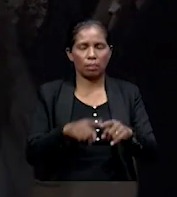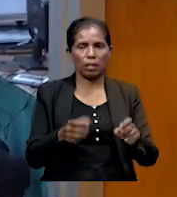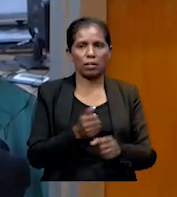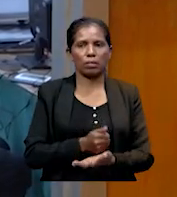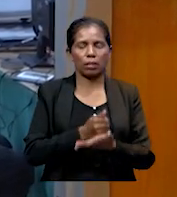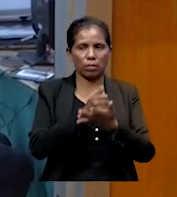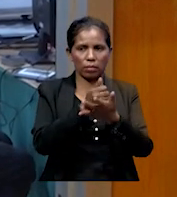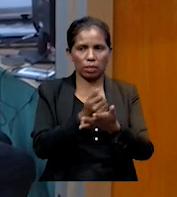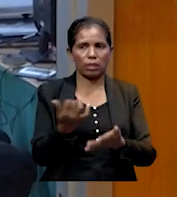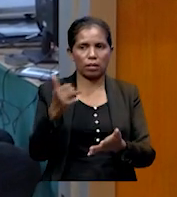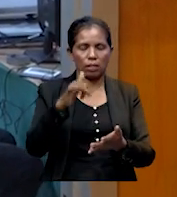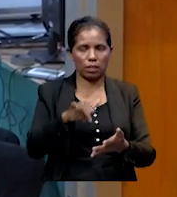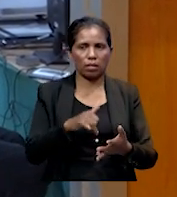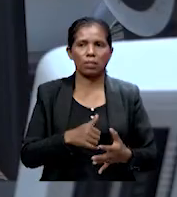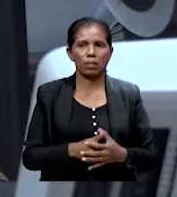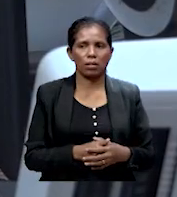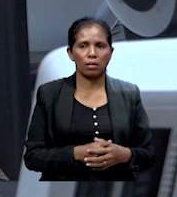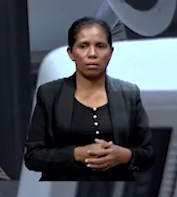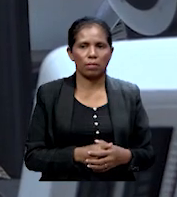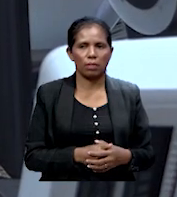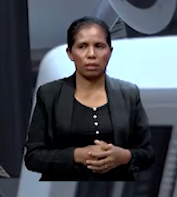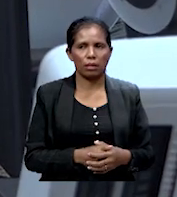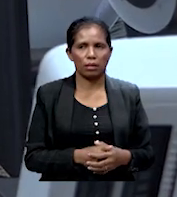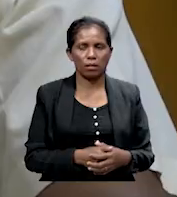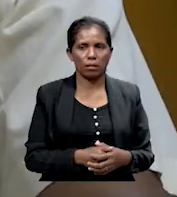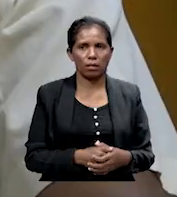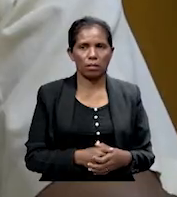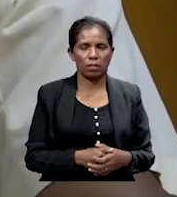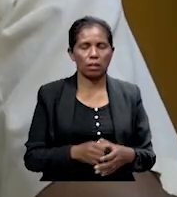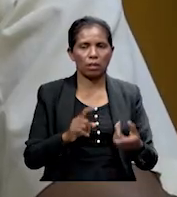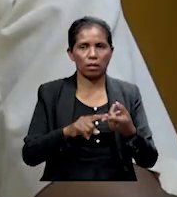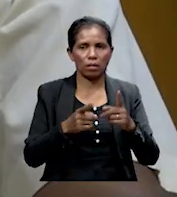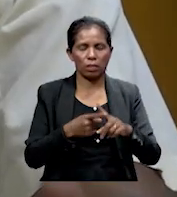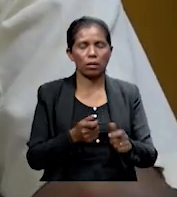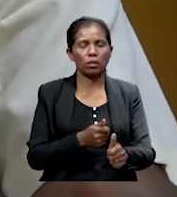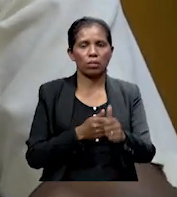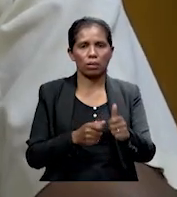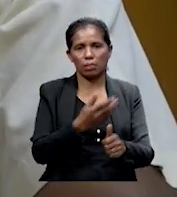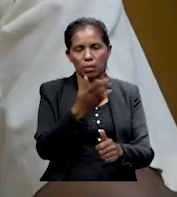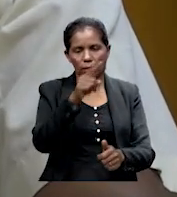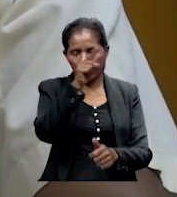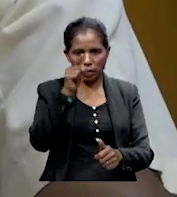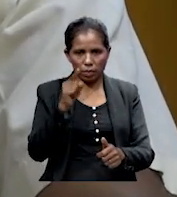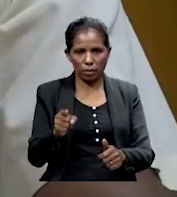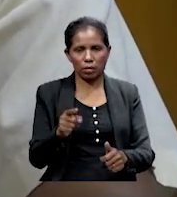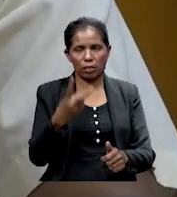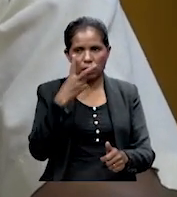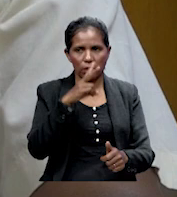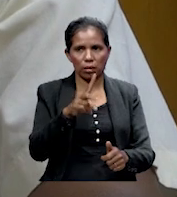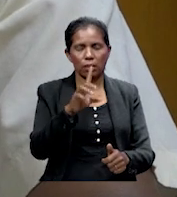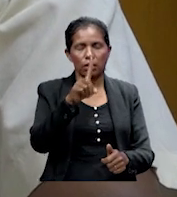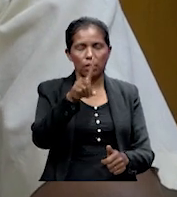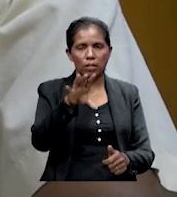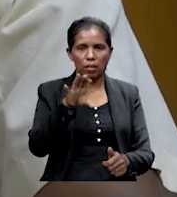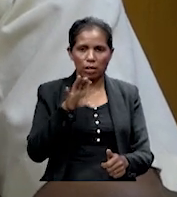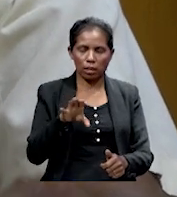atendimento basira e ba malu sira nebe maka oi tuir ali ninya pergunta katak sira nebe trata $100 ou